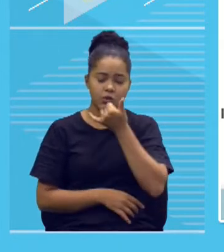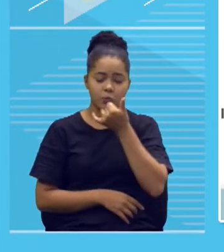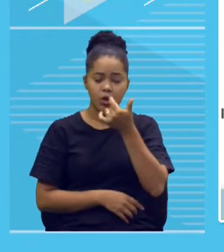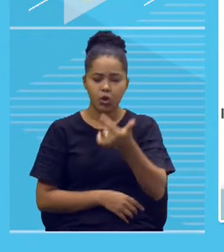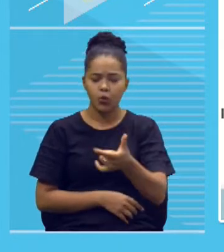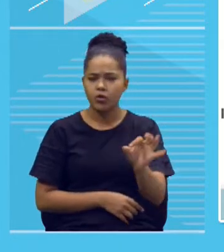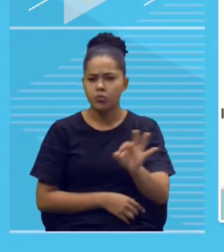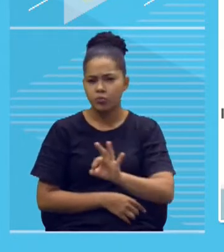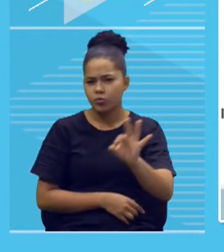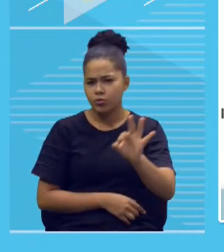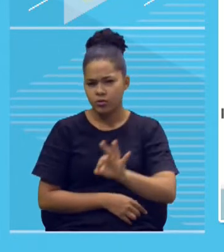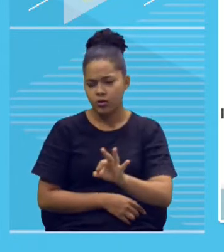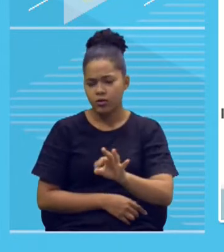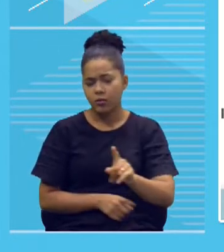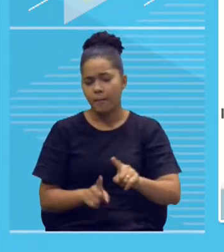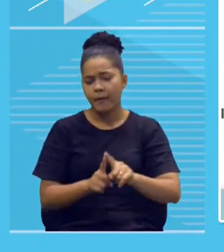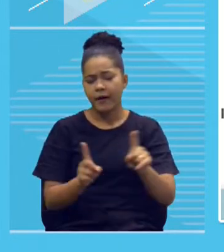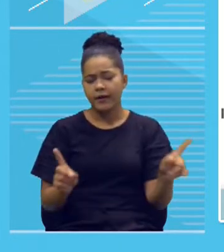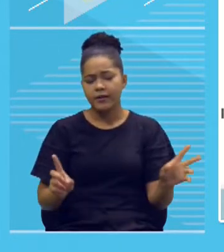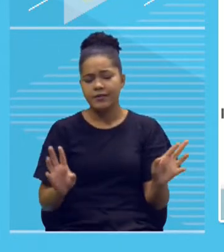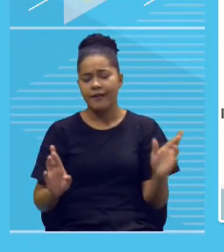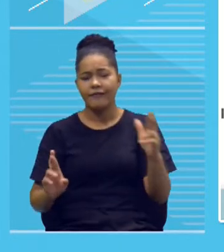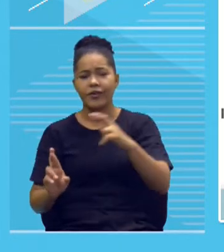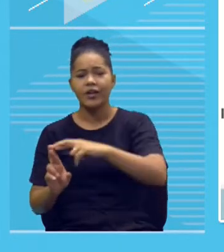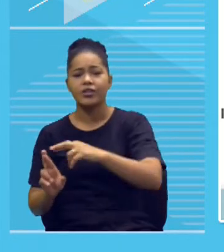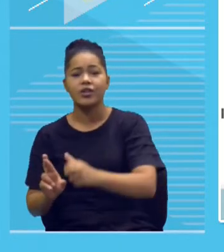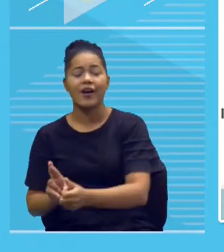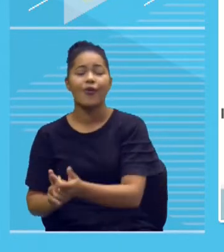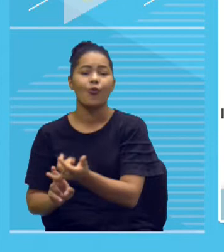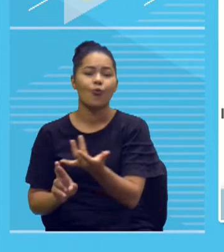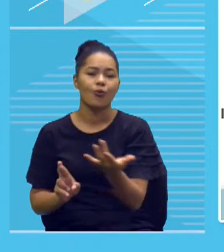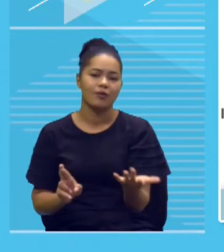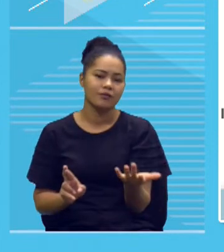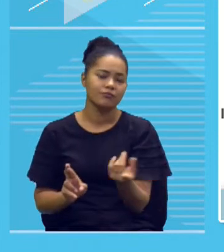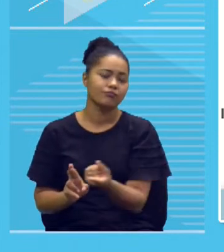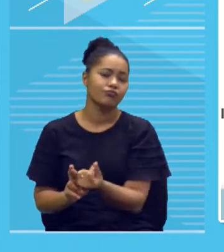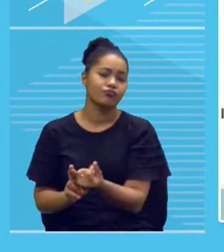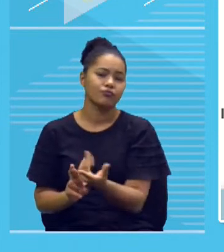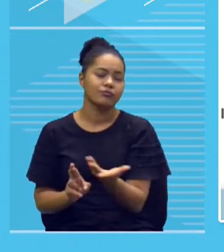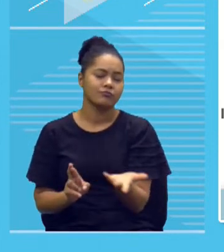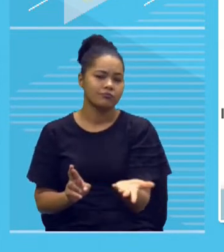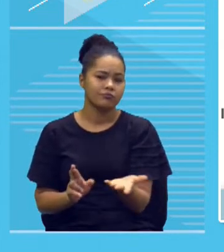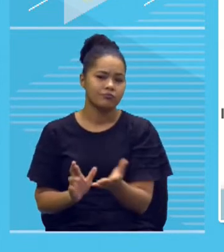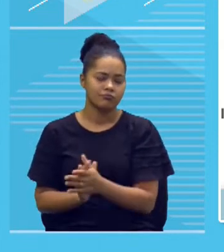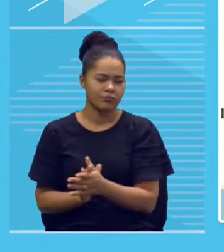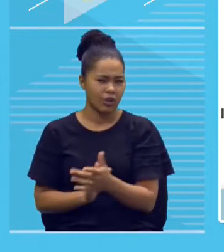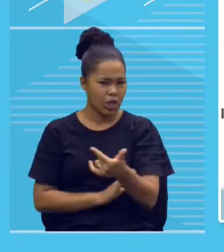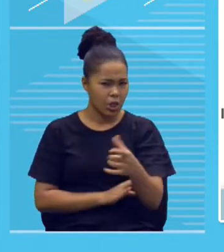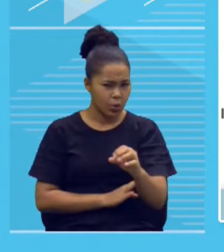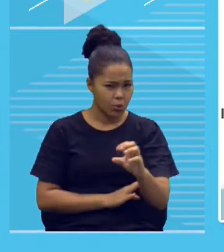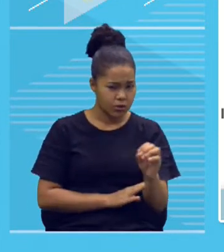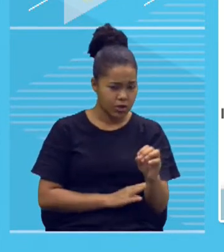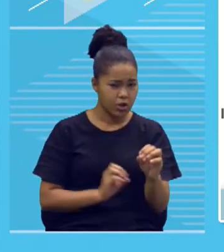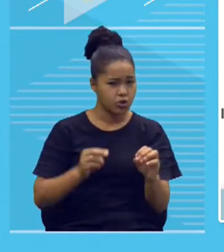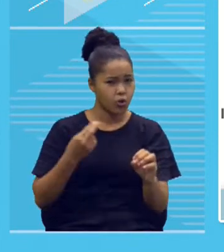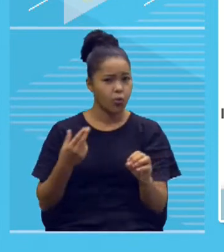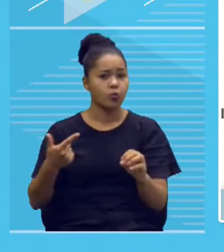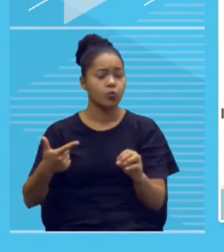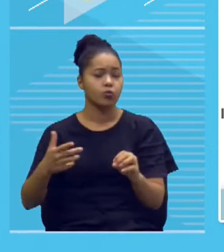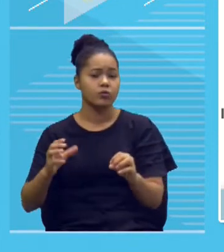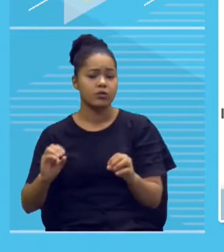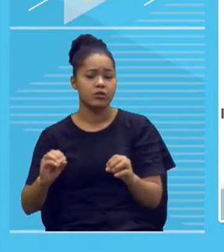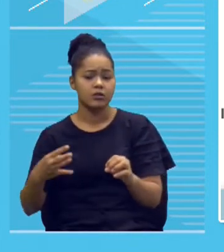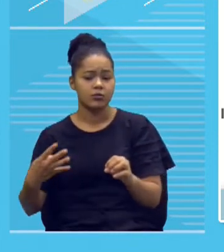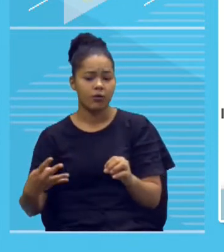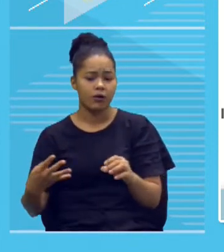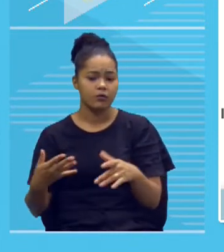Gabriel é dois por cento de quanto agora e continua de 200 ou de 204 E aí o